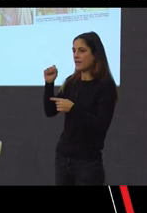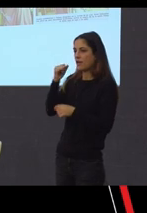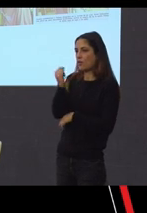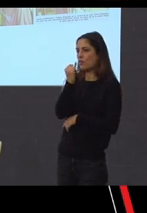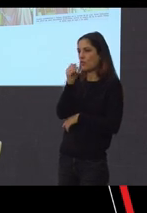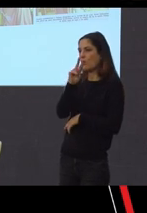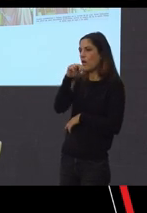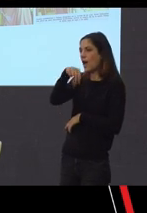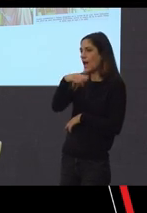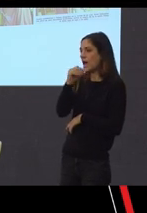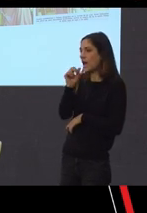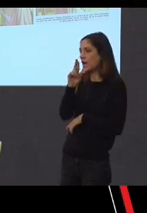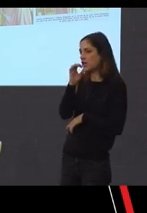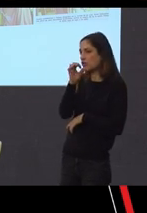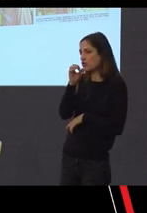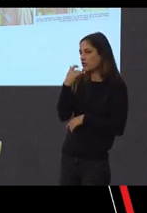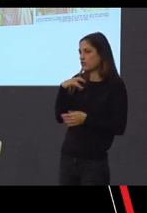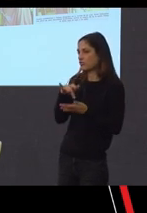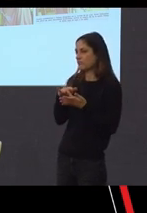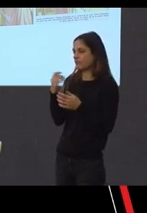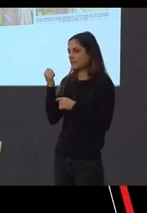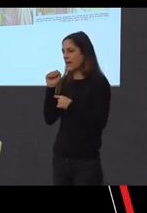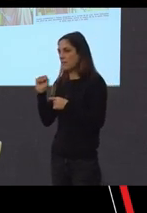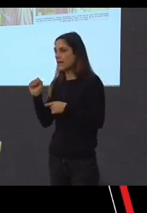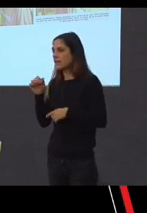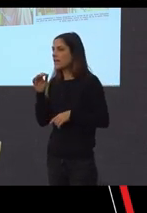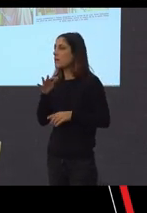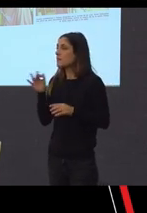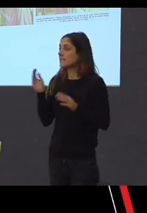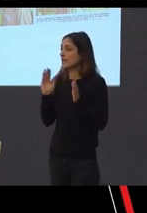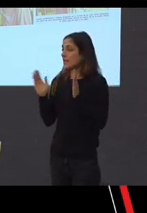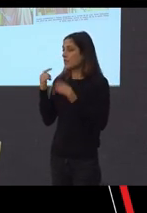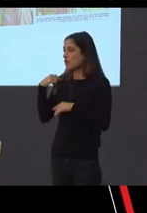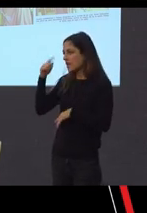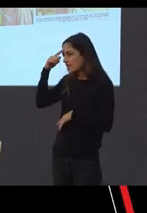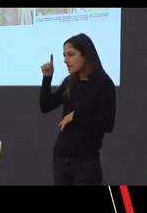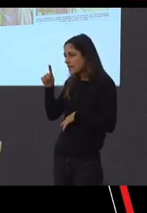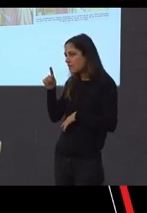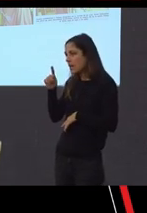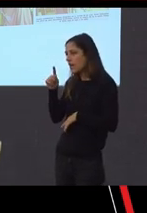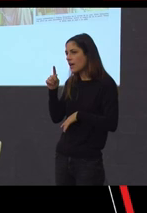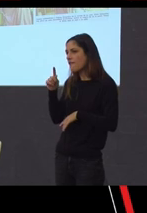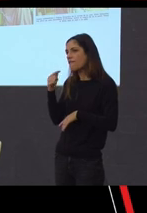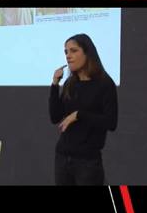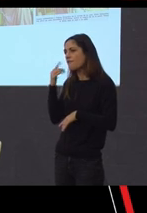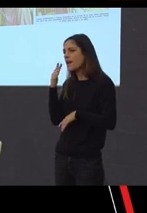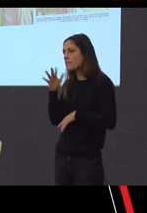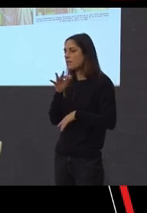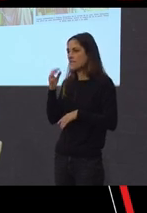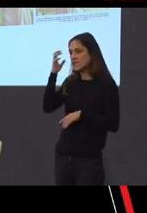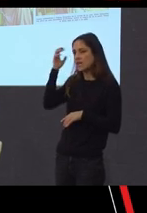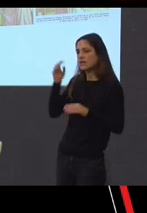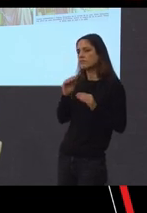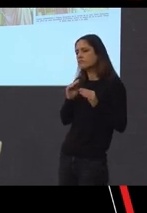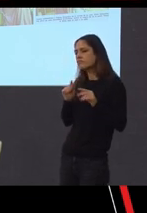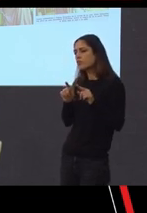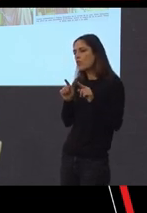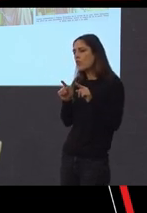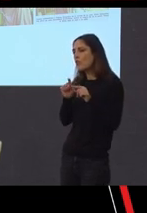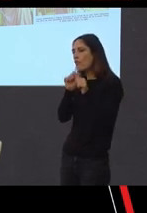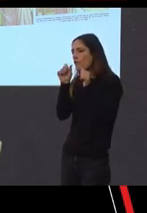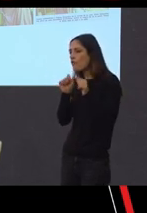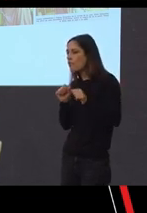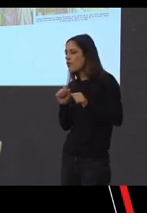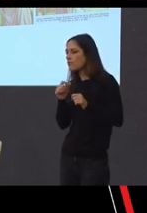Porque é sabido que Juan Carlos utilizaba o seu estatus para coñecer artistas que